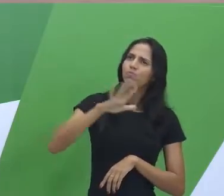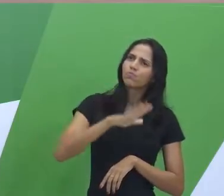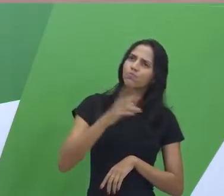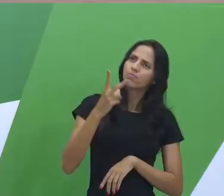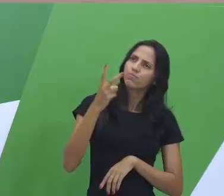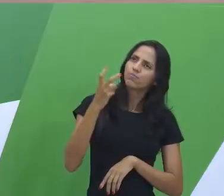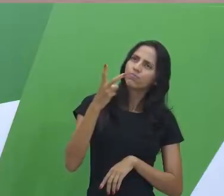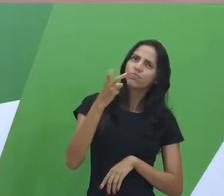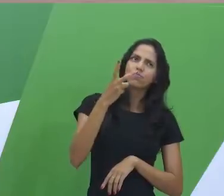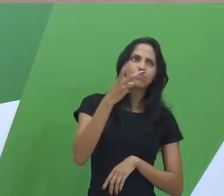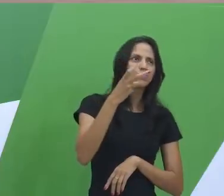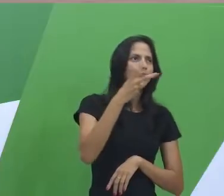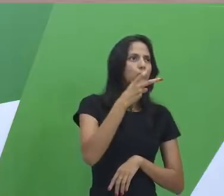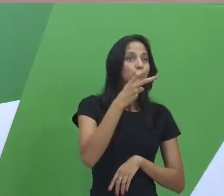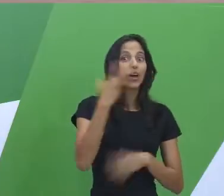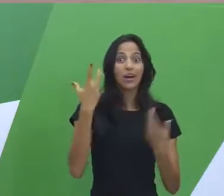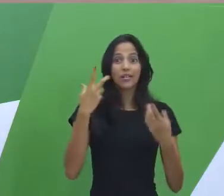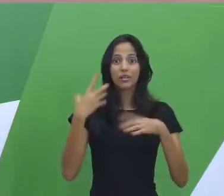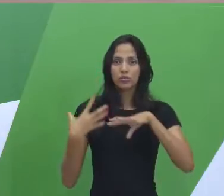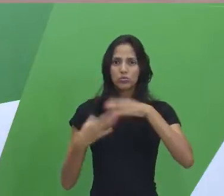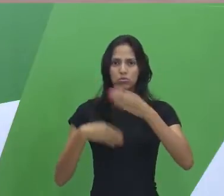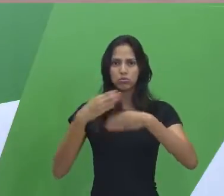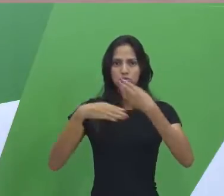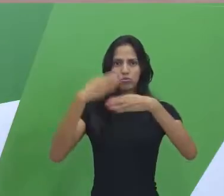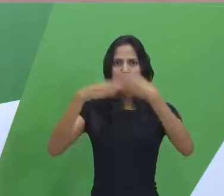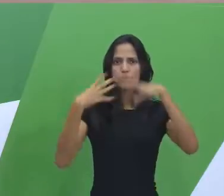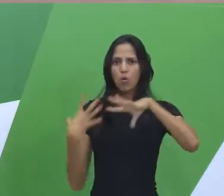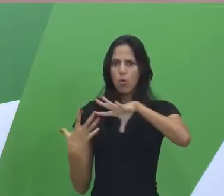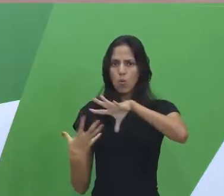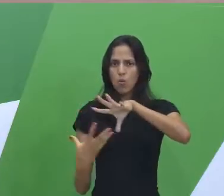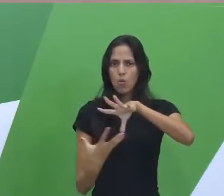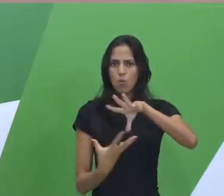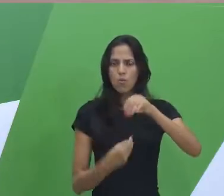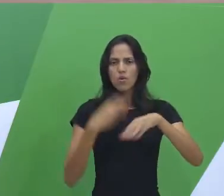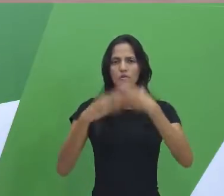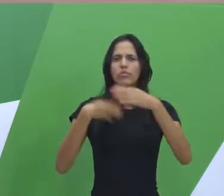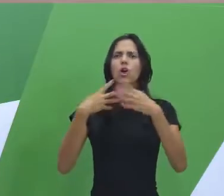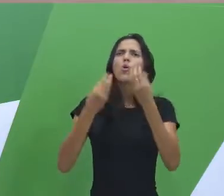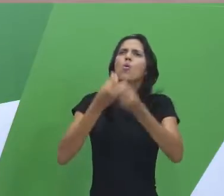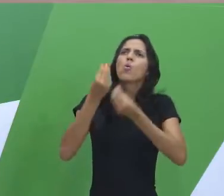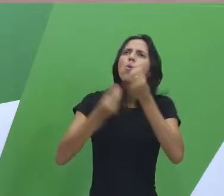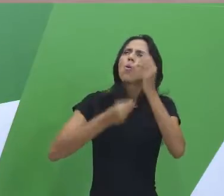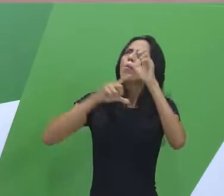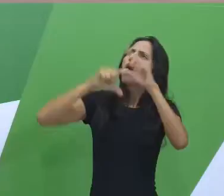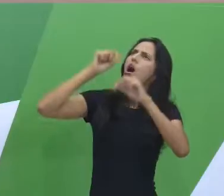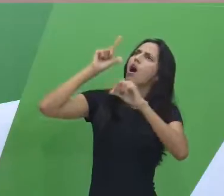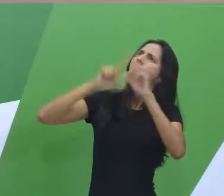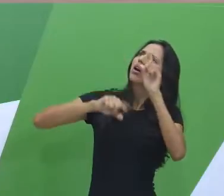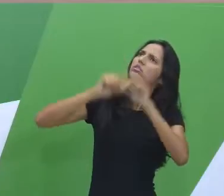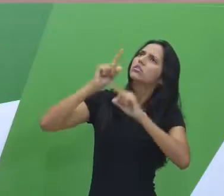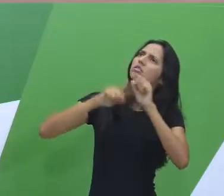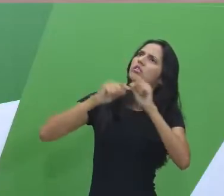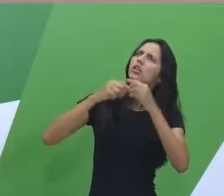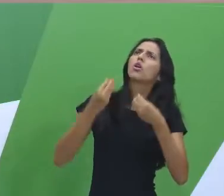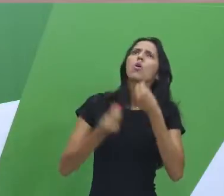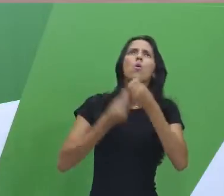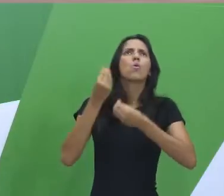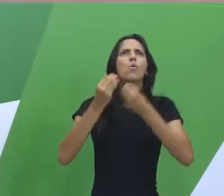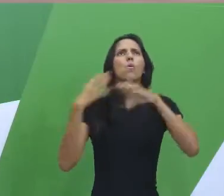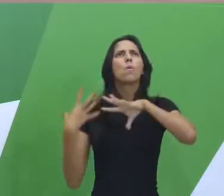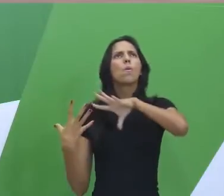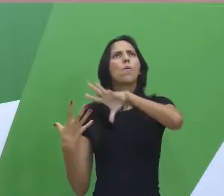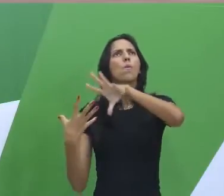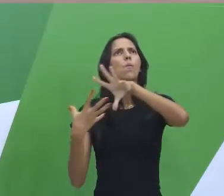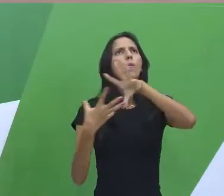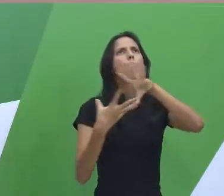estava em constante evolução. Como seria uma estrela? Como seria um outro planeta? Como